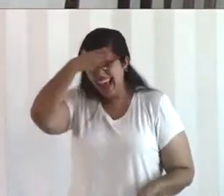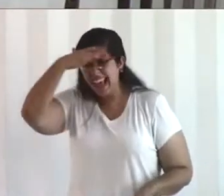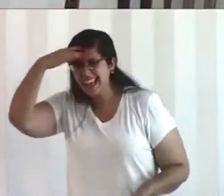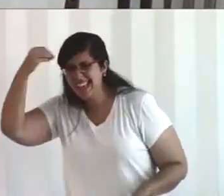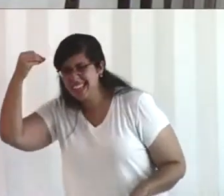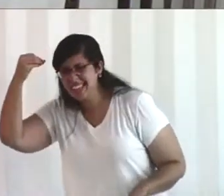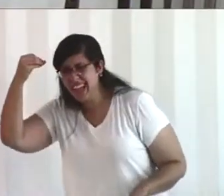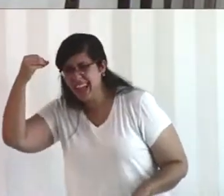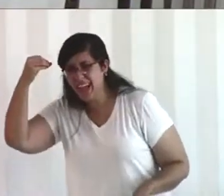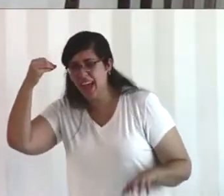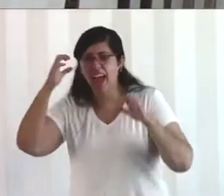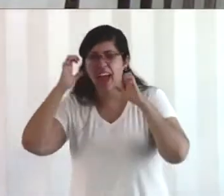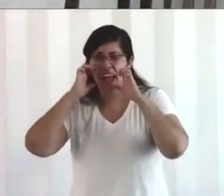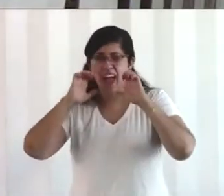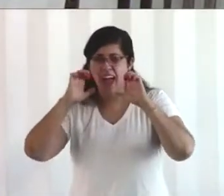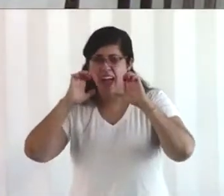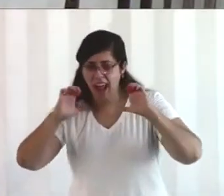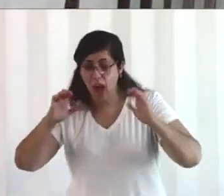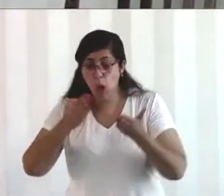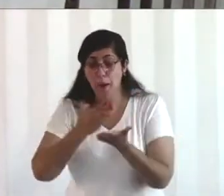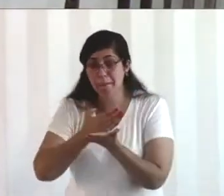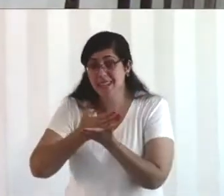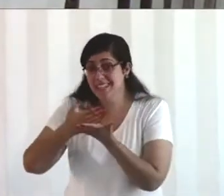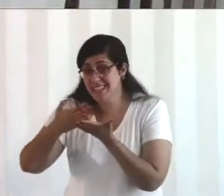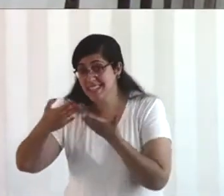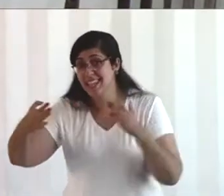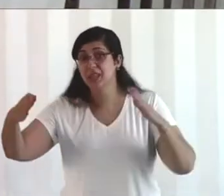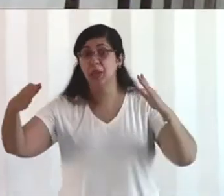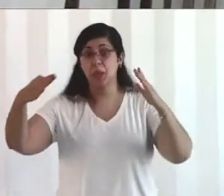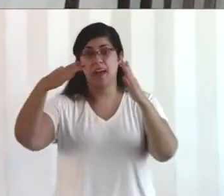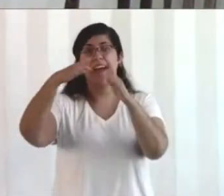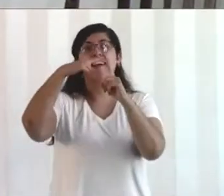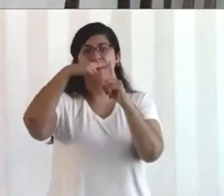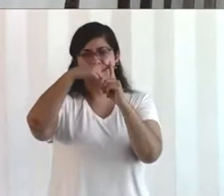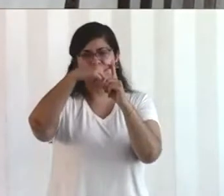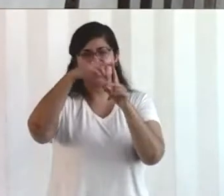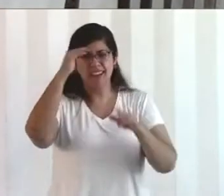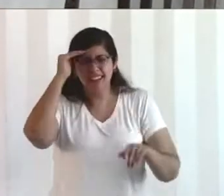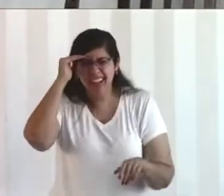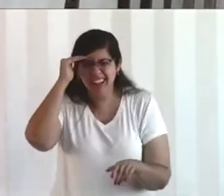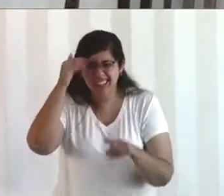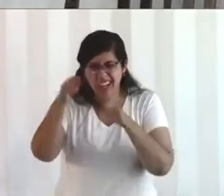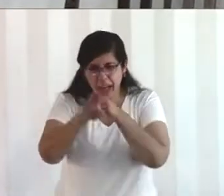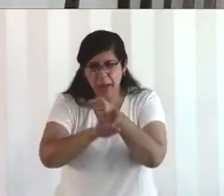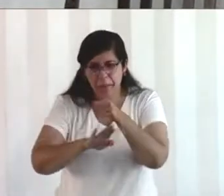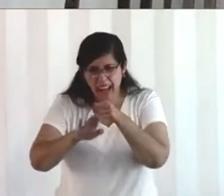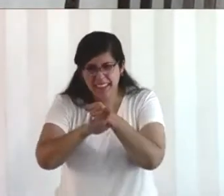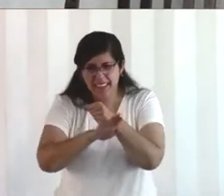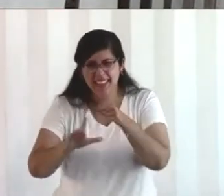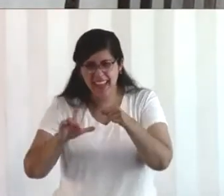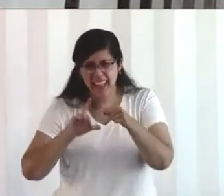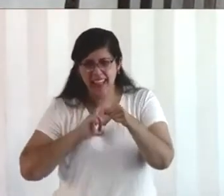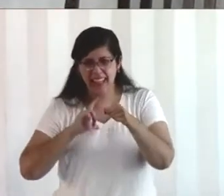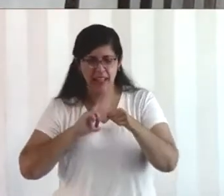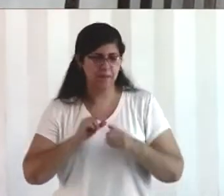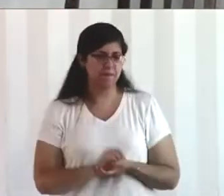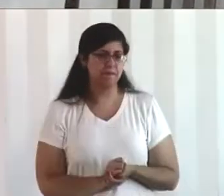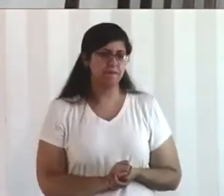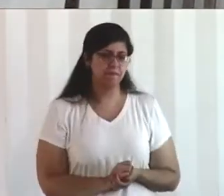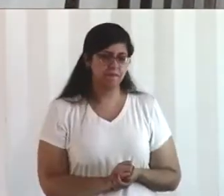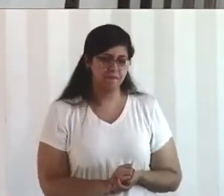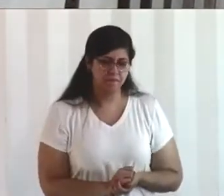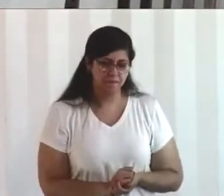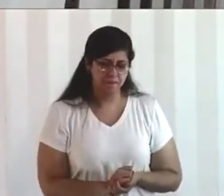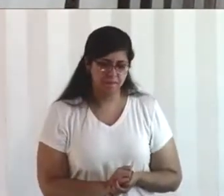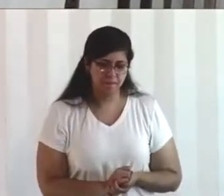plantação. Existe um sentido fundamental antes daqueles bons princípios que nós podemos